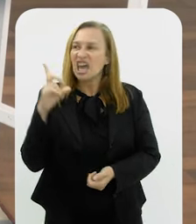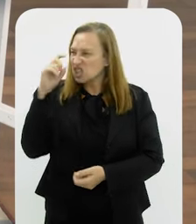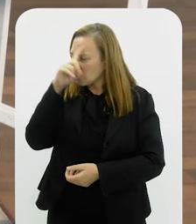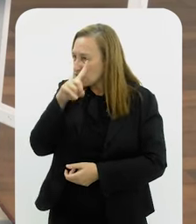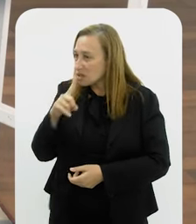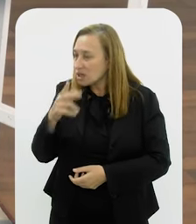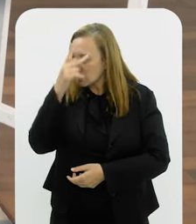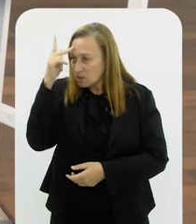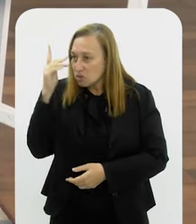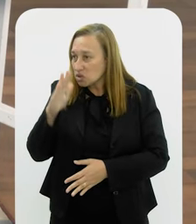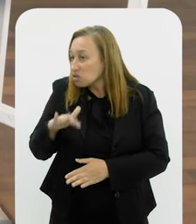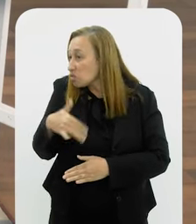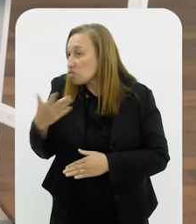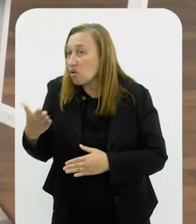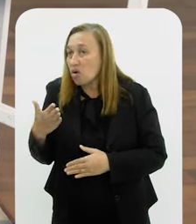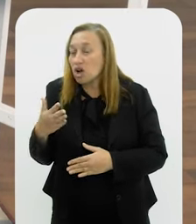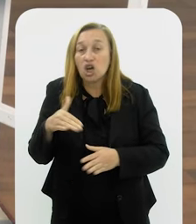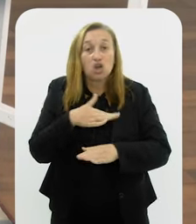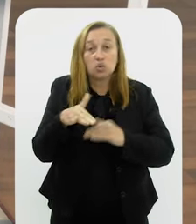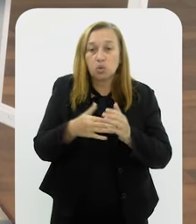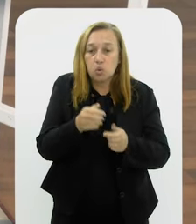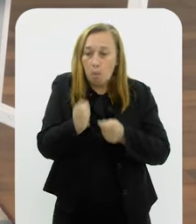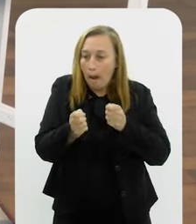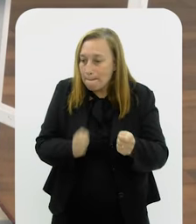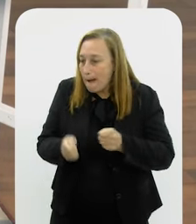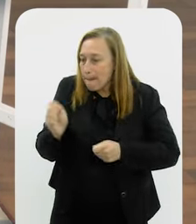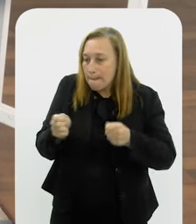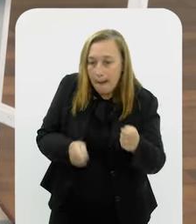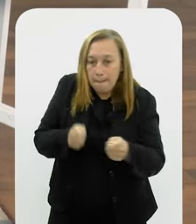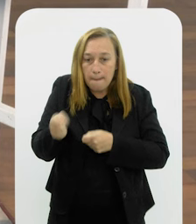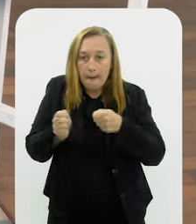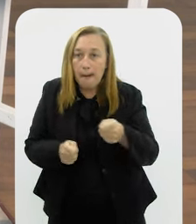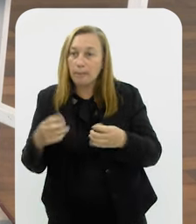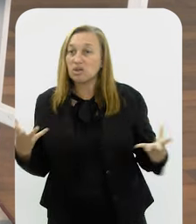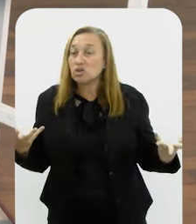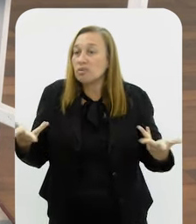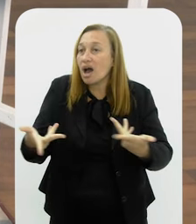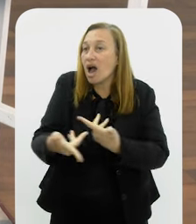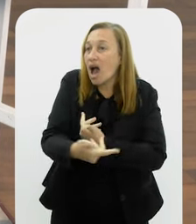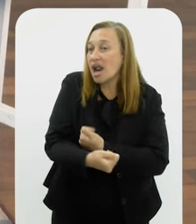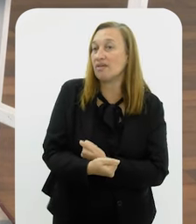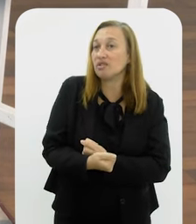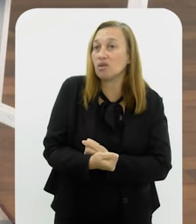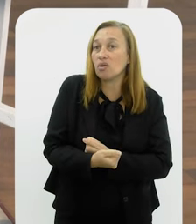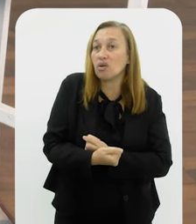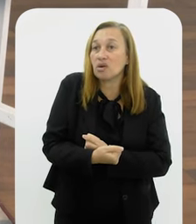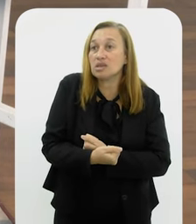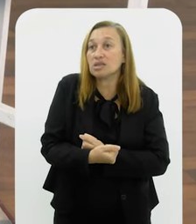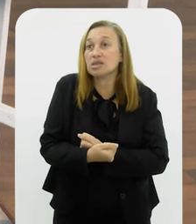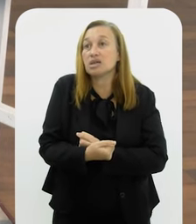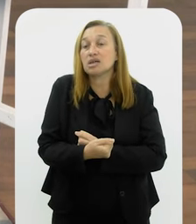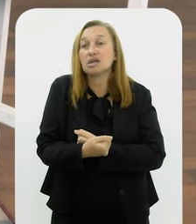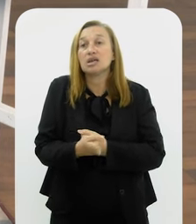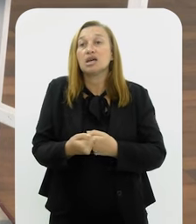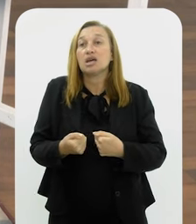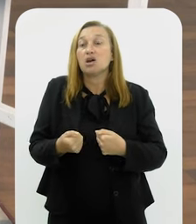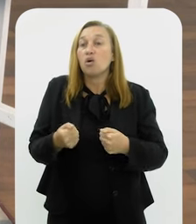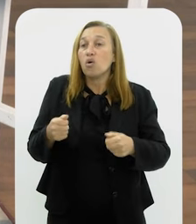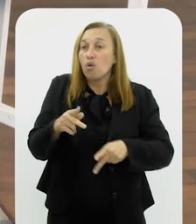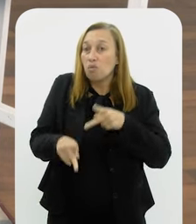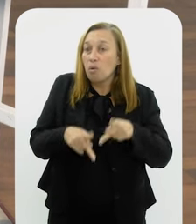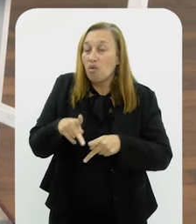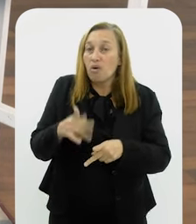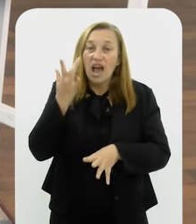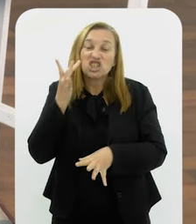quem está de fora, todas as baterias são maravilhosas, para o grande público é maravilhoso, para o torcedor é maravilhoso. E o grande público pensa